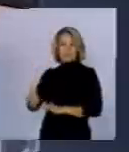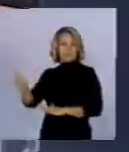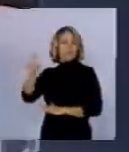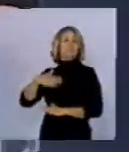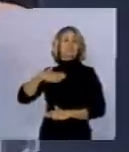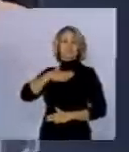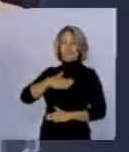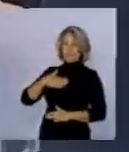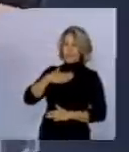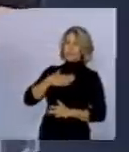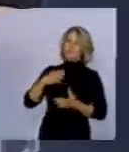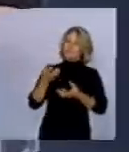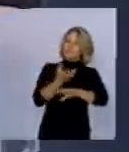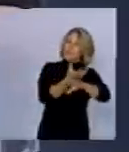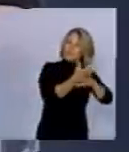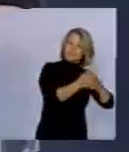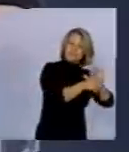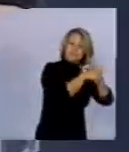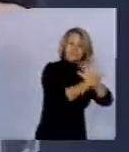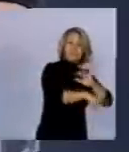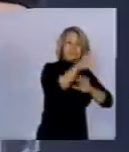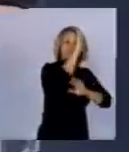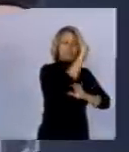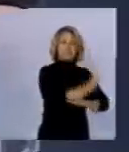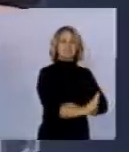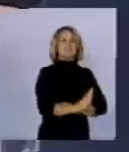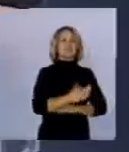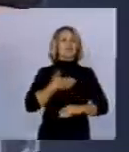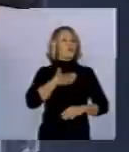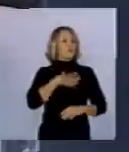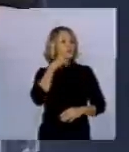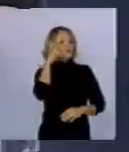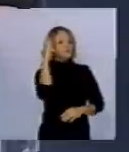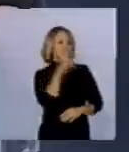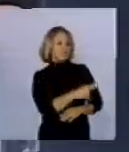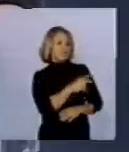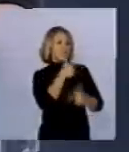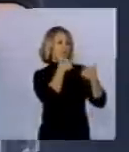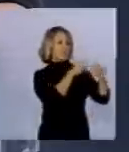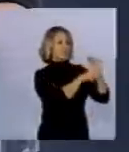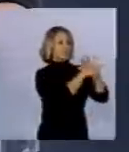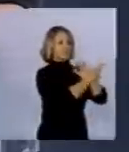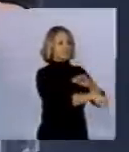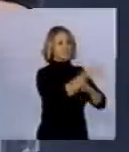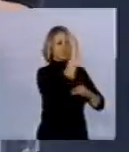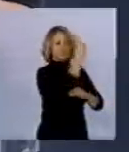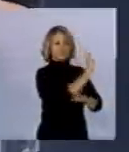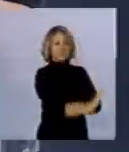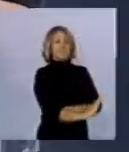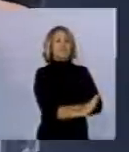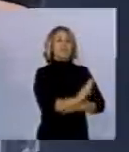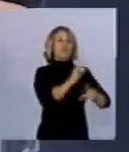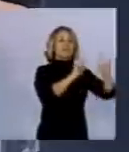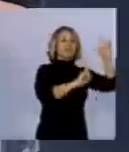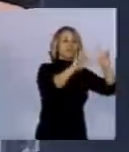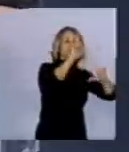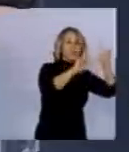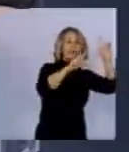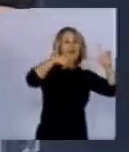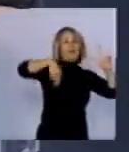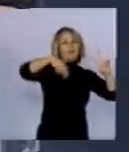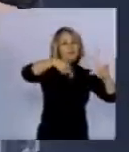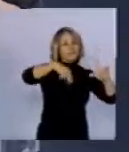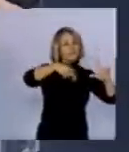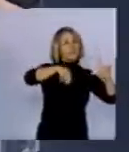Nacional ele gosta de se ver na tela com suas histórias suas línguas vi audiência das nossas novelas e